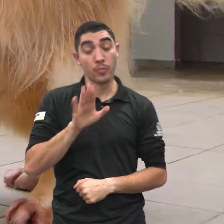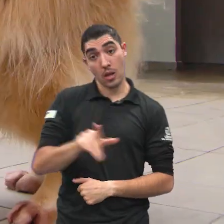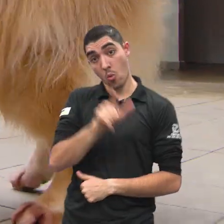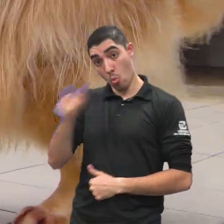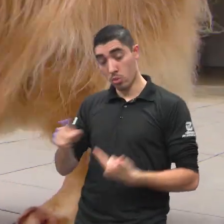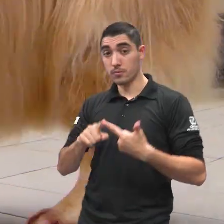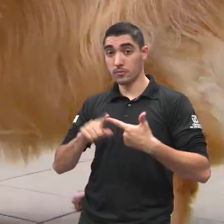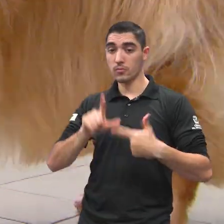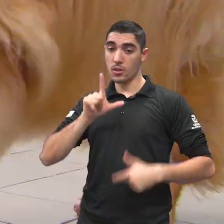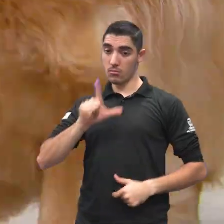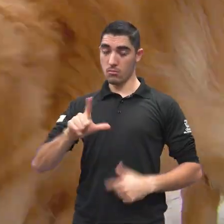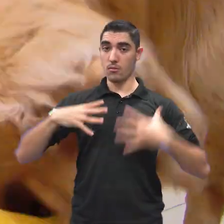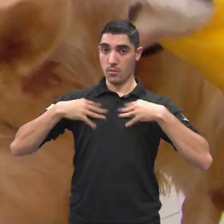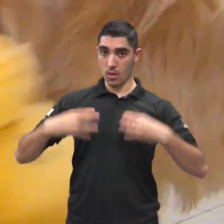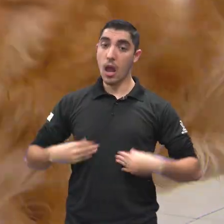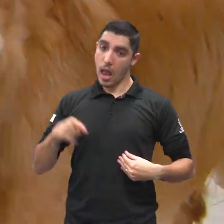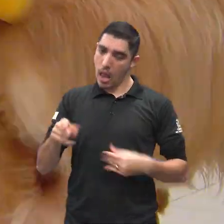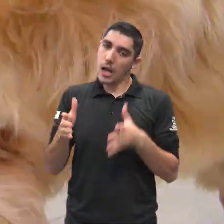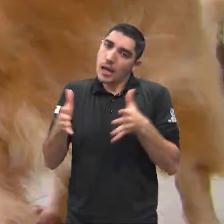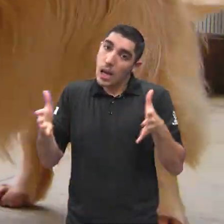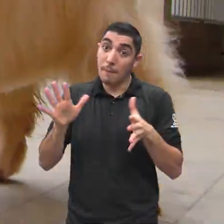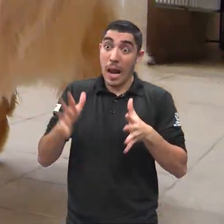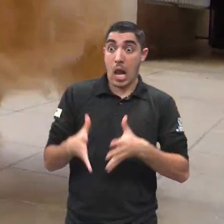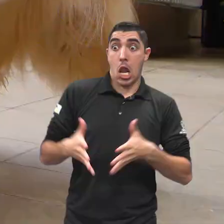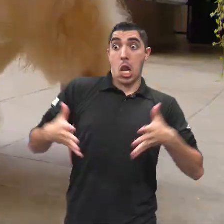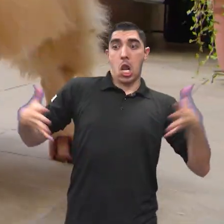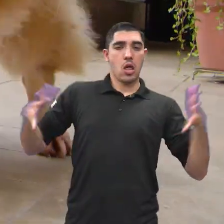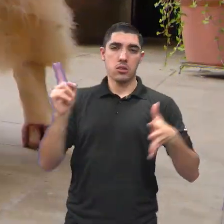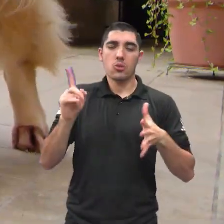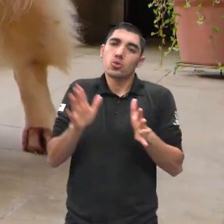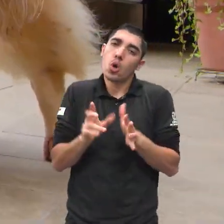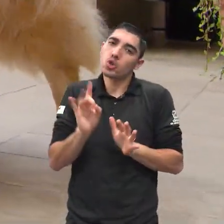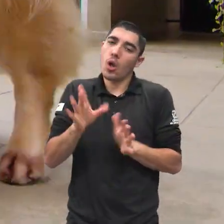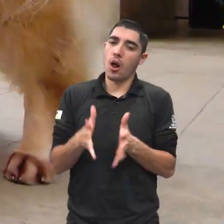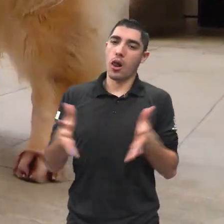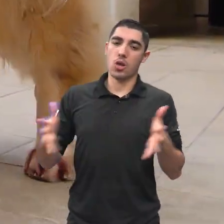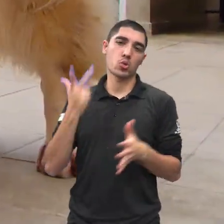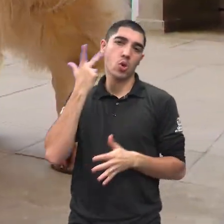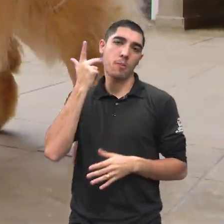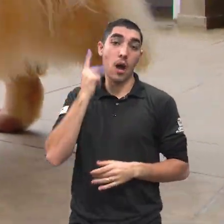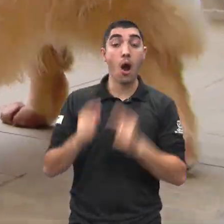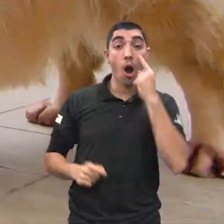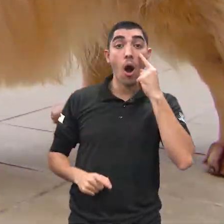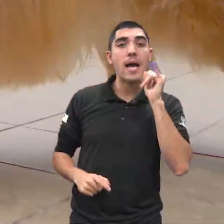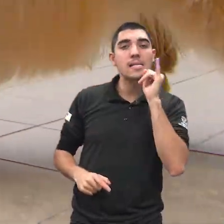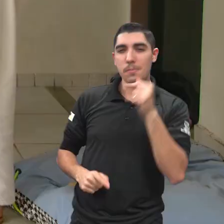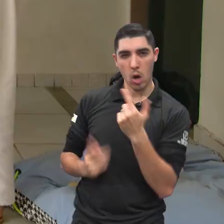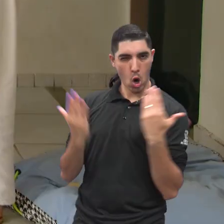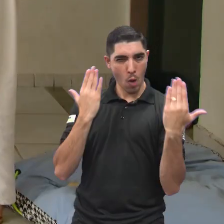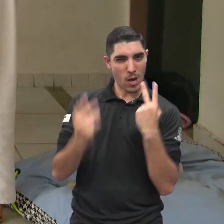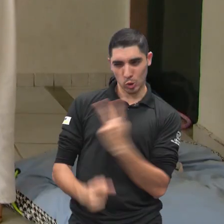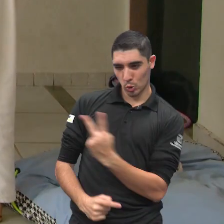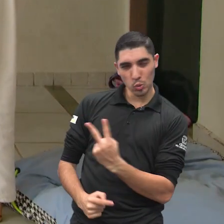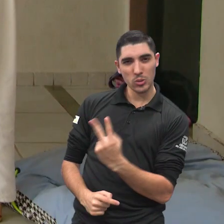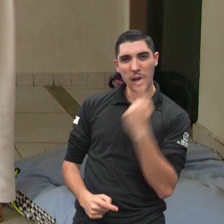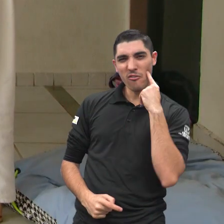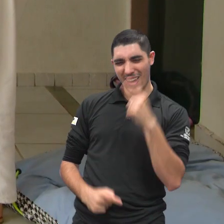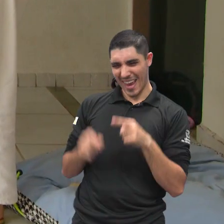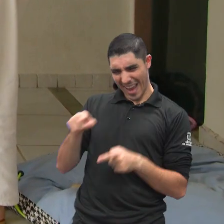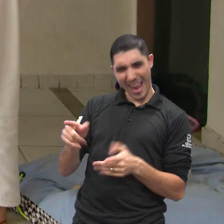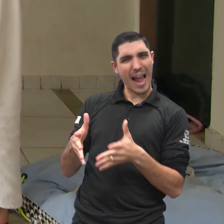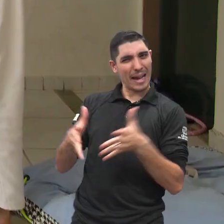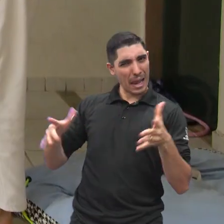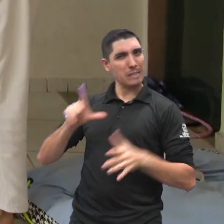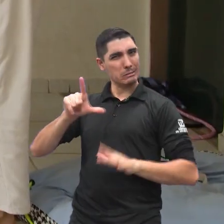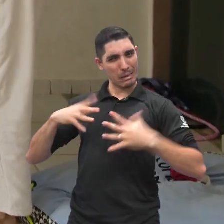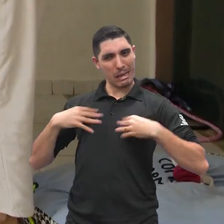Golden Retriever. Golden Retriever é considerado um porte grande, mas não gigante. Mas mesmo assim a gente tá vendo que ela quando a gente bate o olho, já pensa, nossa, ela é grandona.